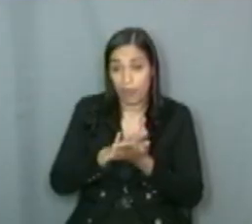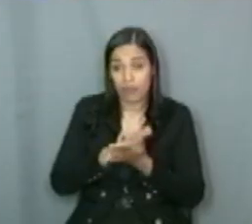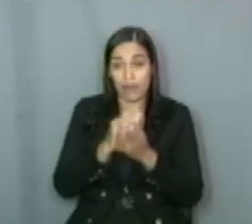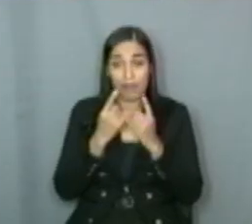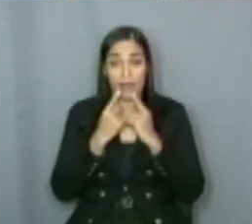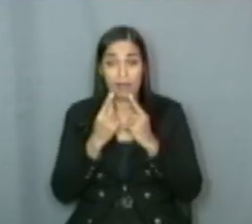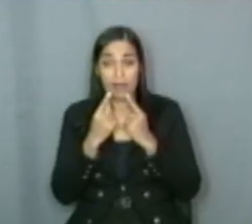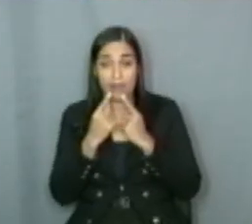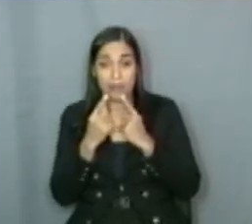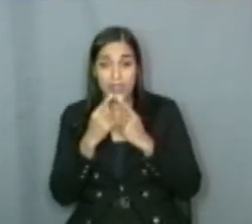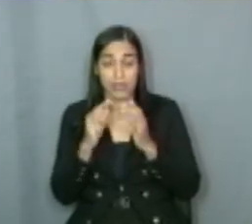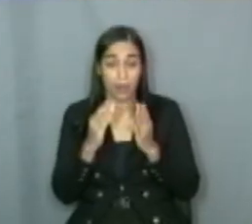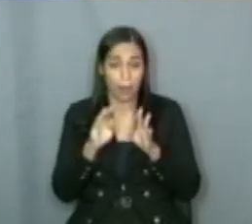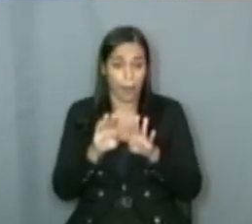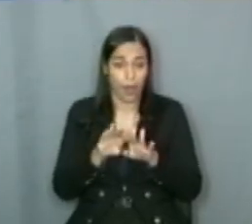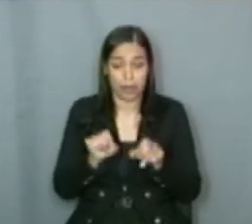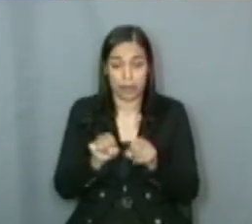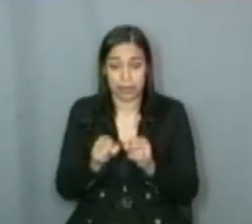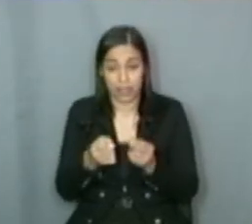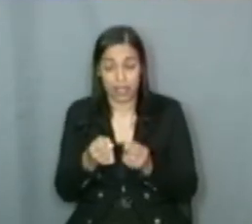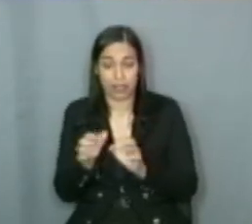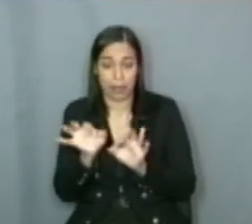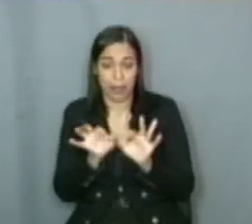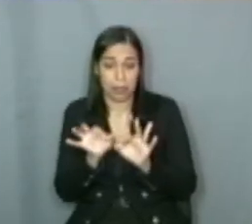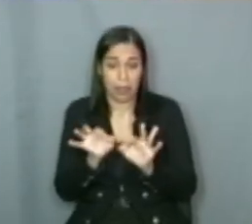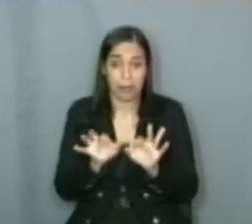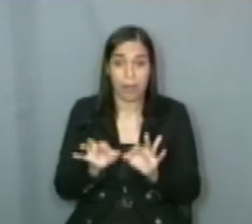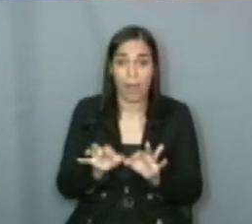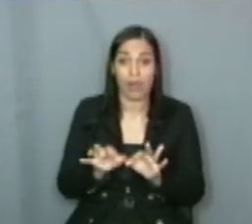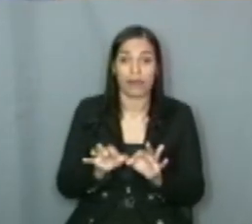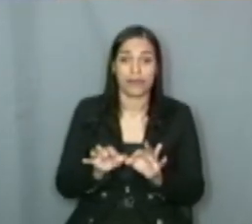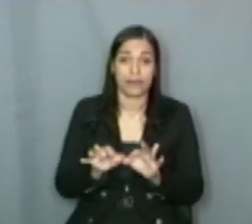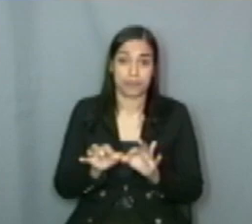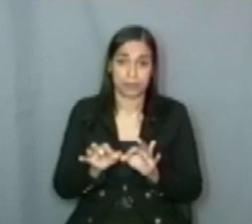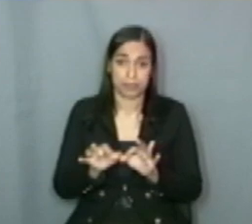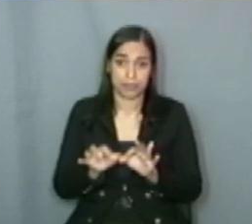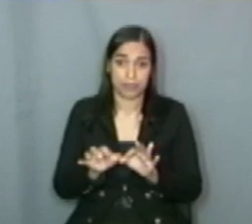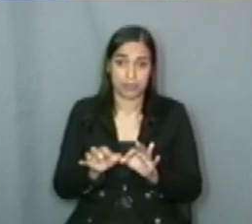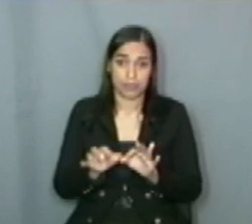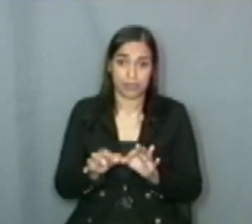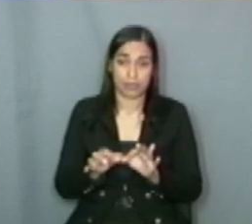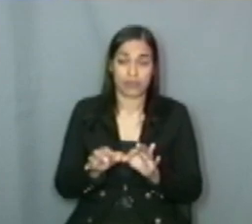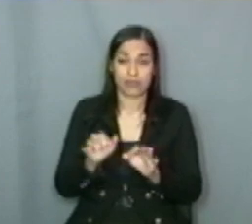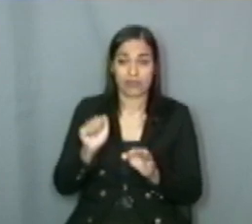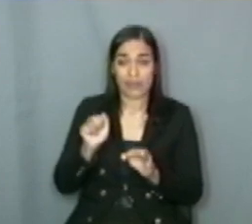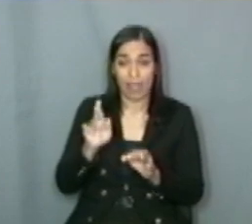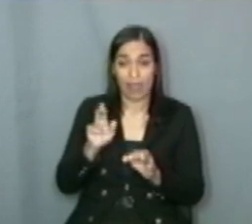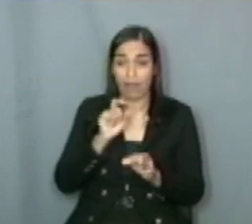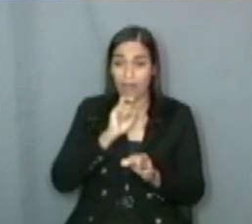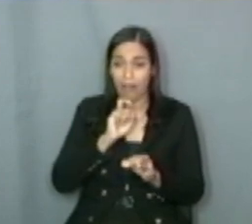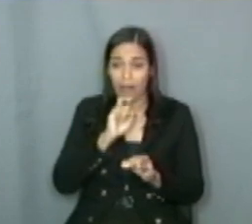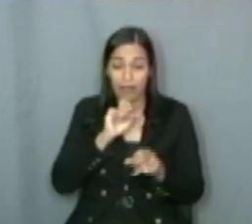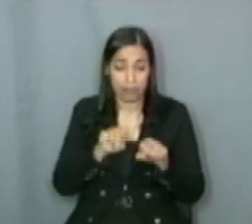Reclamações sobre porta quebrada, sobre estrutura, vazamento, ar-condicionado que não funciona.